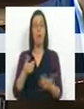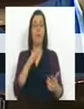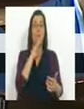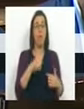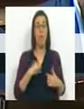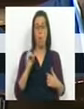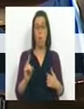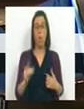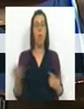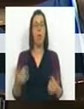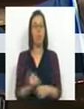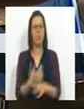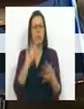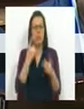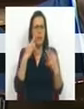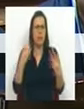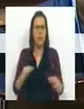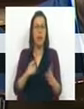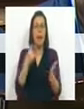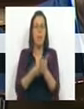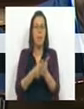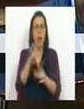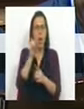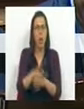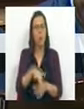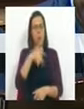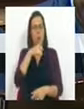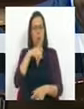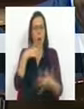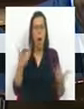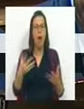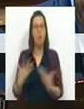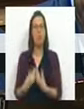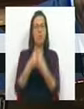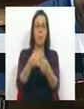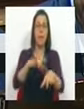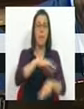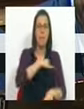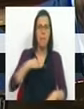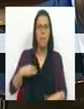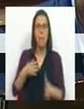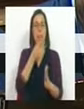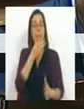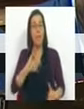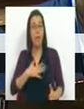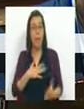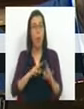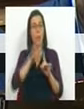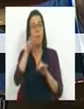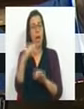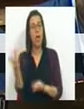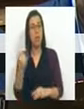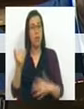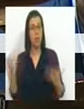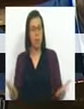próprias famílias em tarefas tão simples como pagar a luz, a água, levá-las ao médico, dar-lhes o pequeno almoço quando chegam à